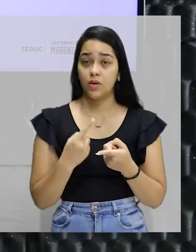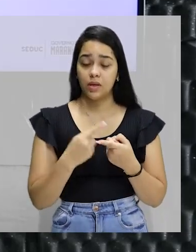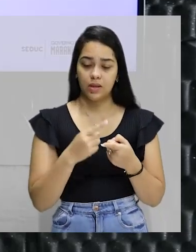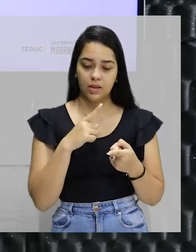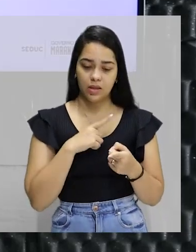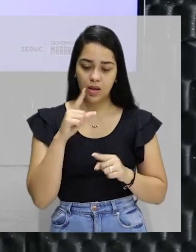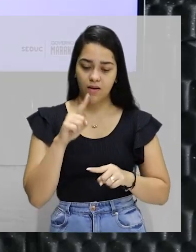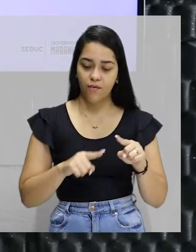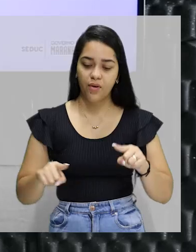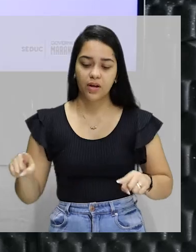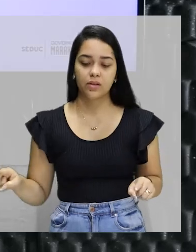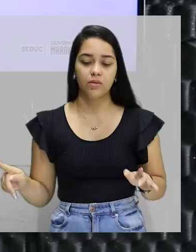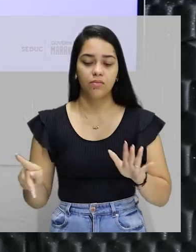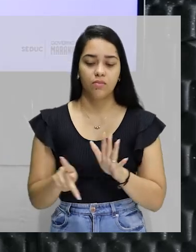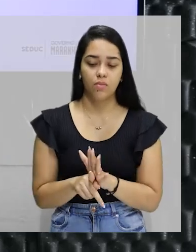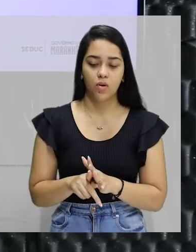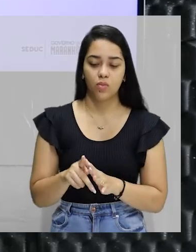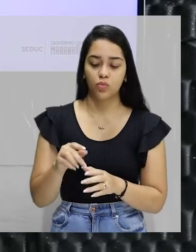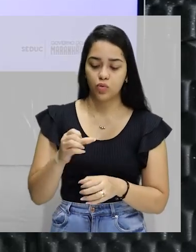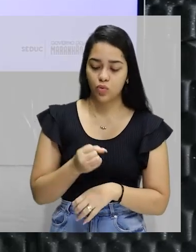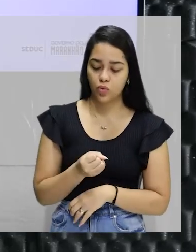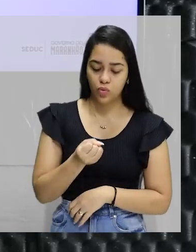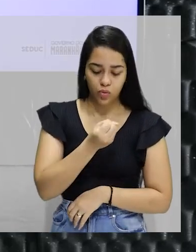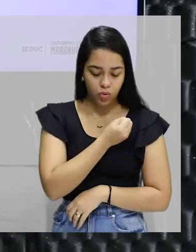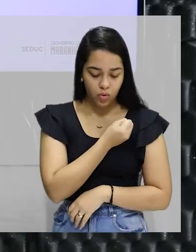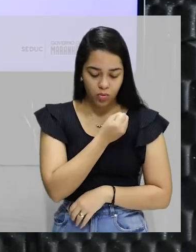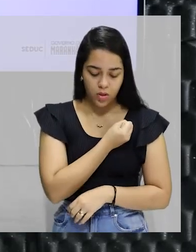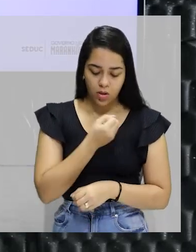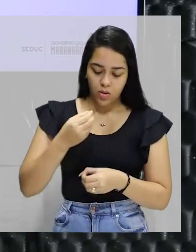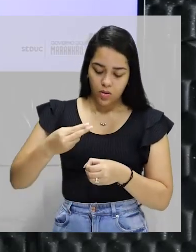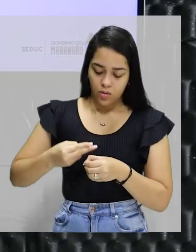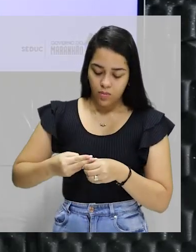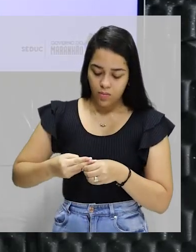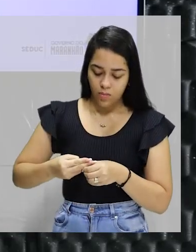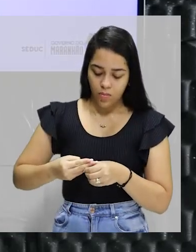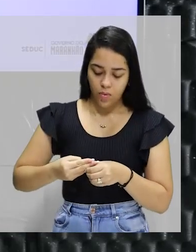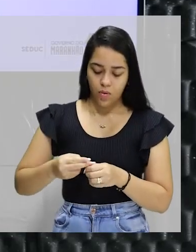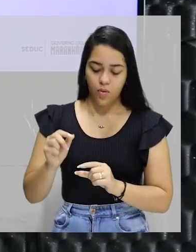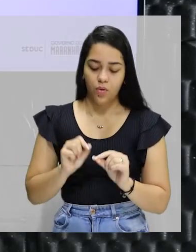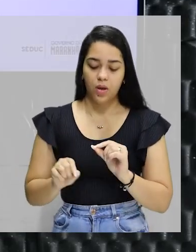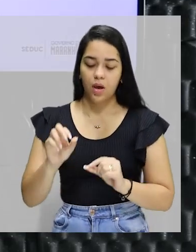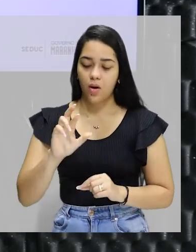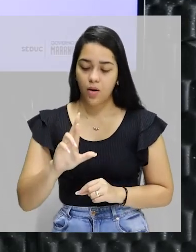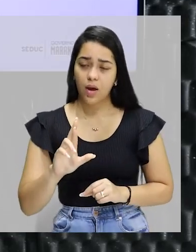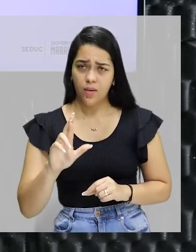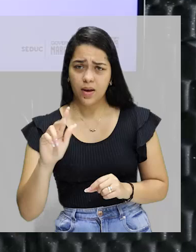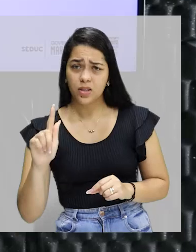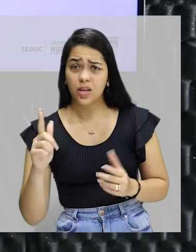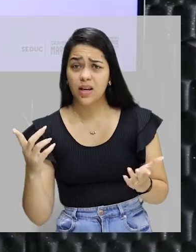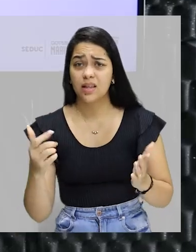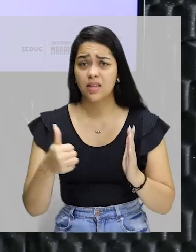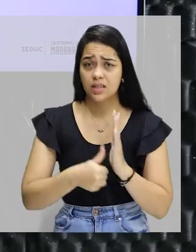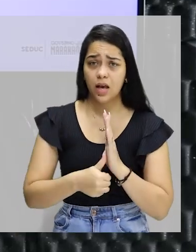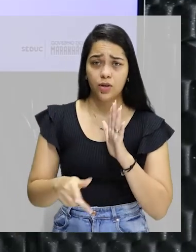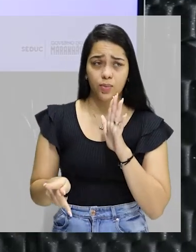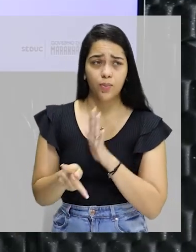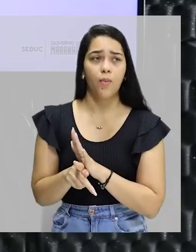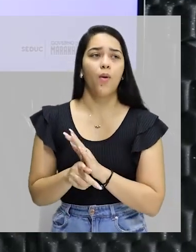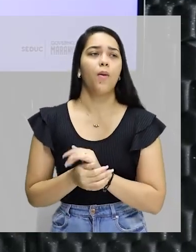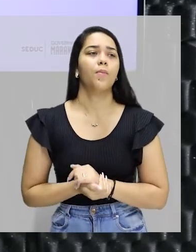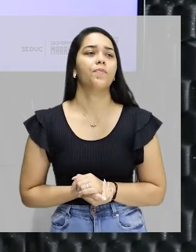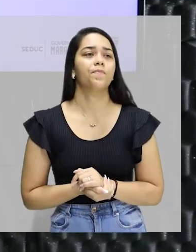uma variação do número de prótons. Sabemos que o número de prótons é o RG, é a identidade do